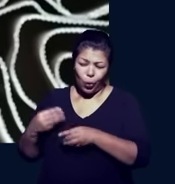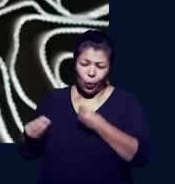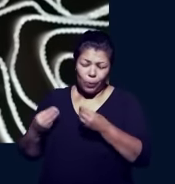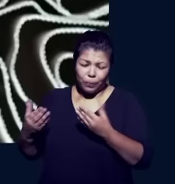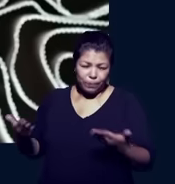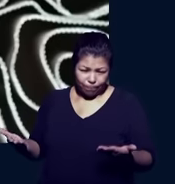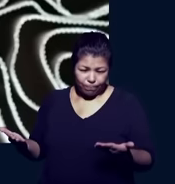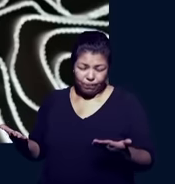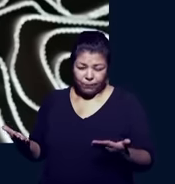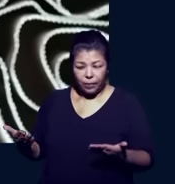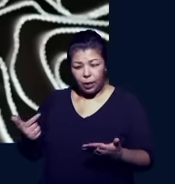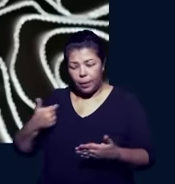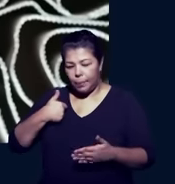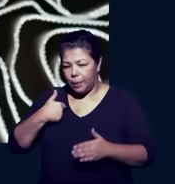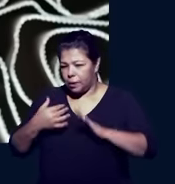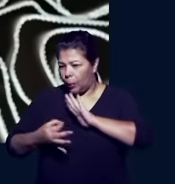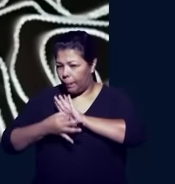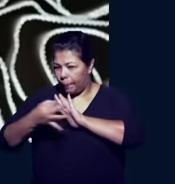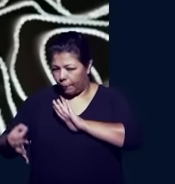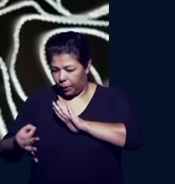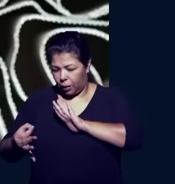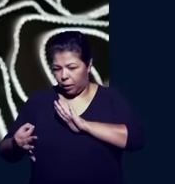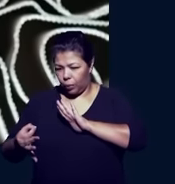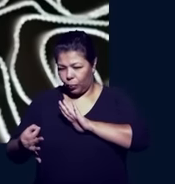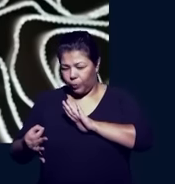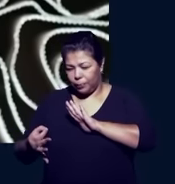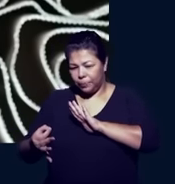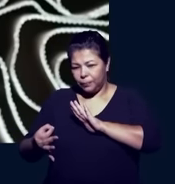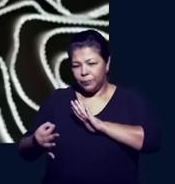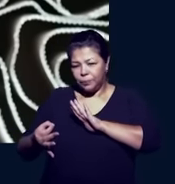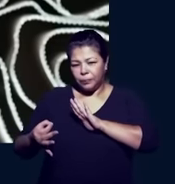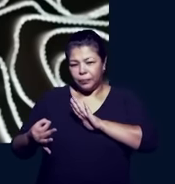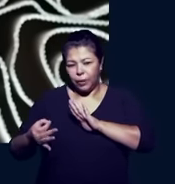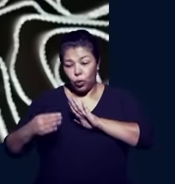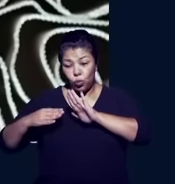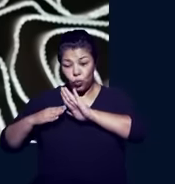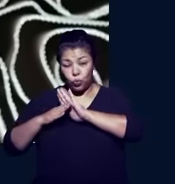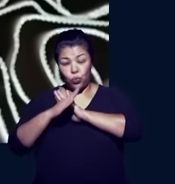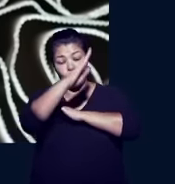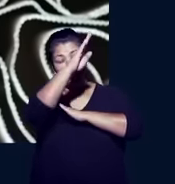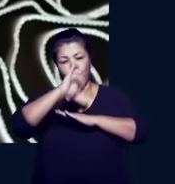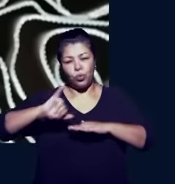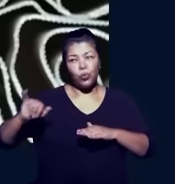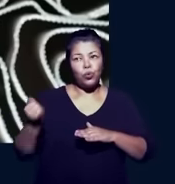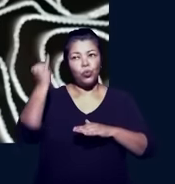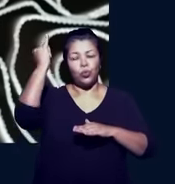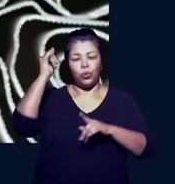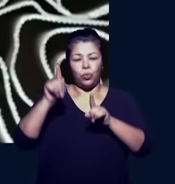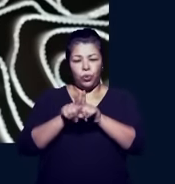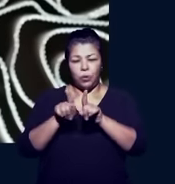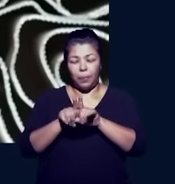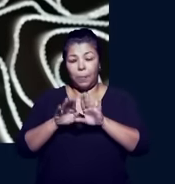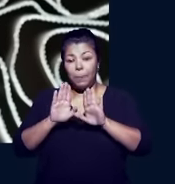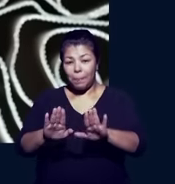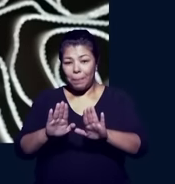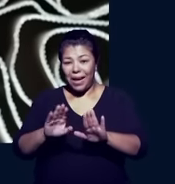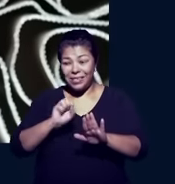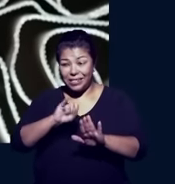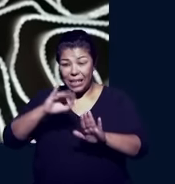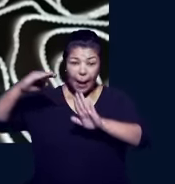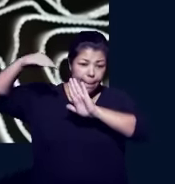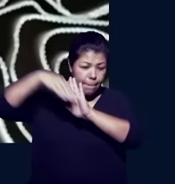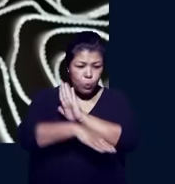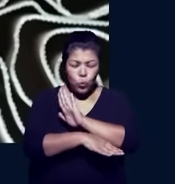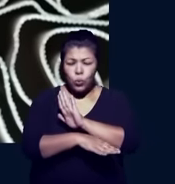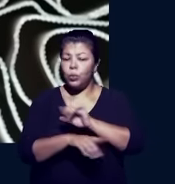diria que o custo do Fed de subir demais o juro é muito alto por outro lado de baixar muito rápido